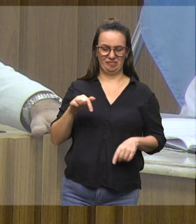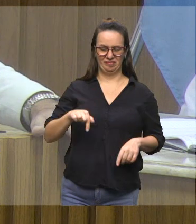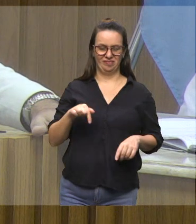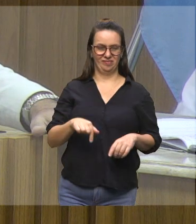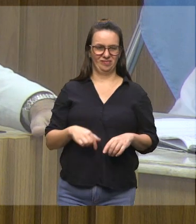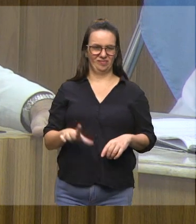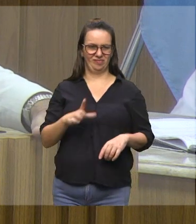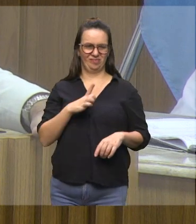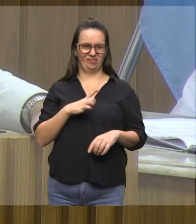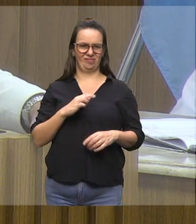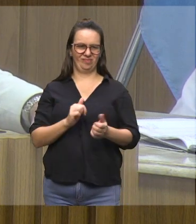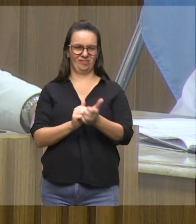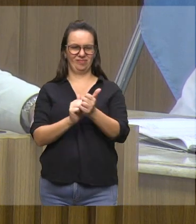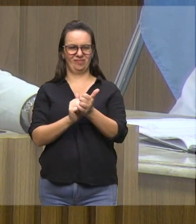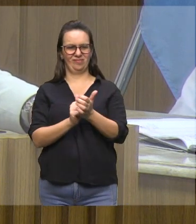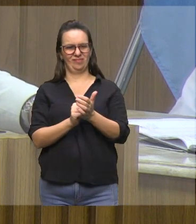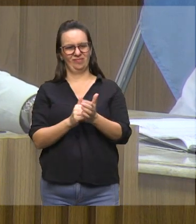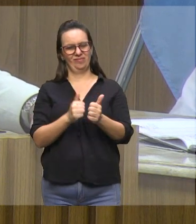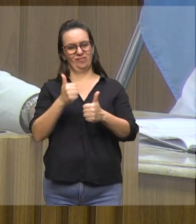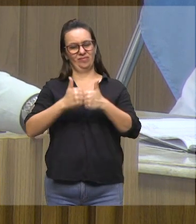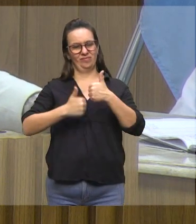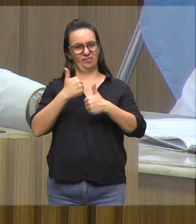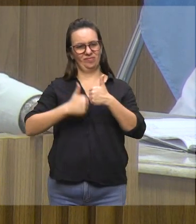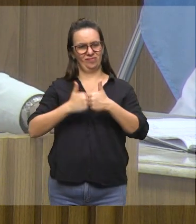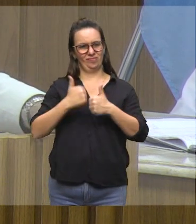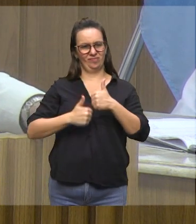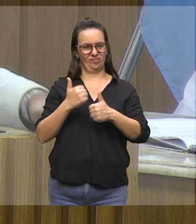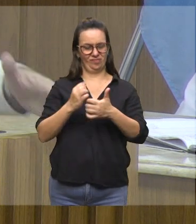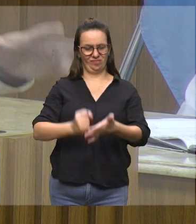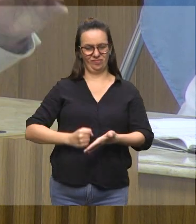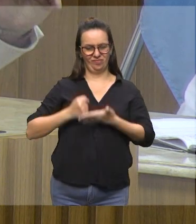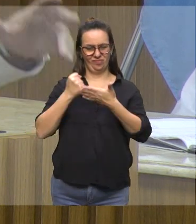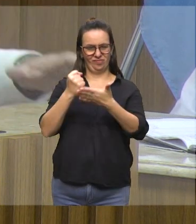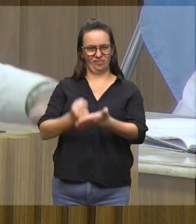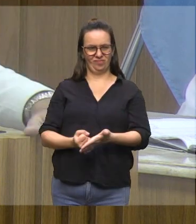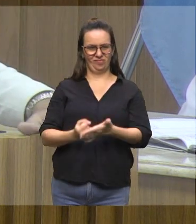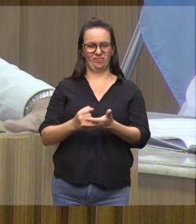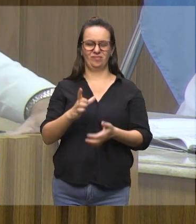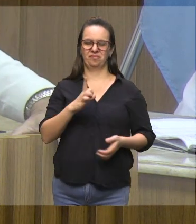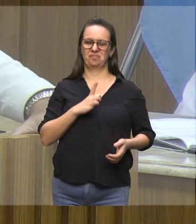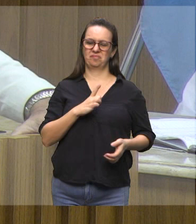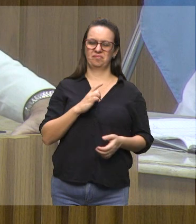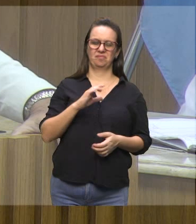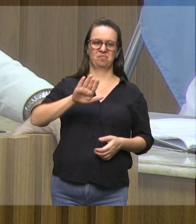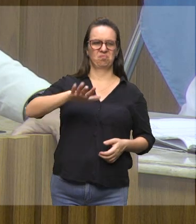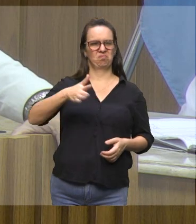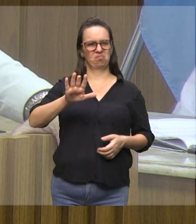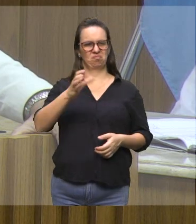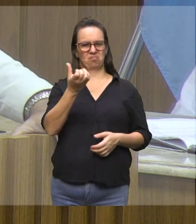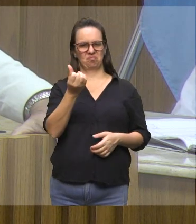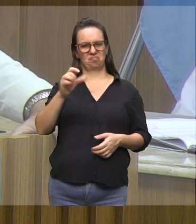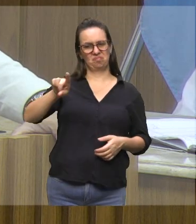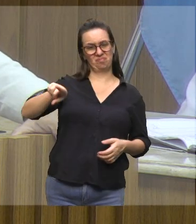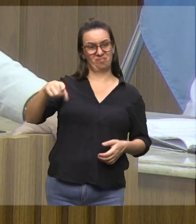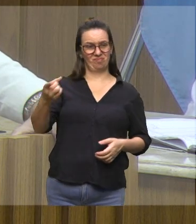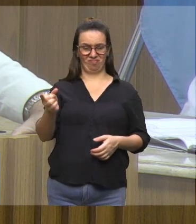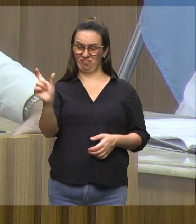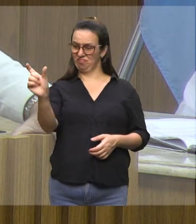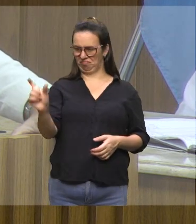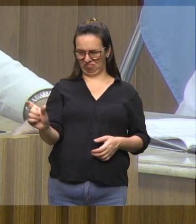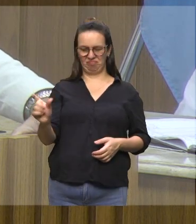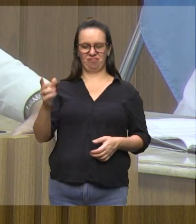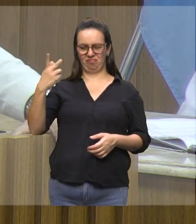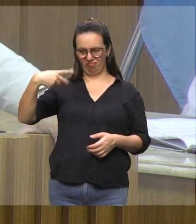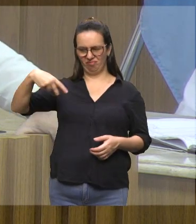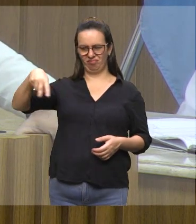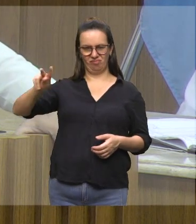o Futebol da Solidariedade, onde teve aí mais de 6 mil pessoas presentes. Agradeço mais uma vez